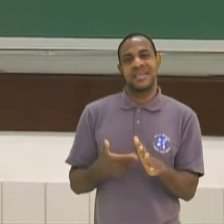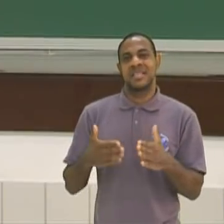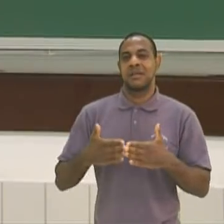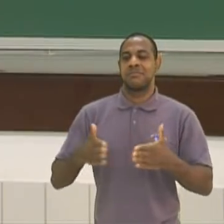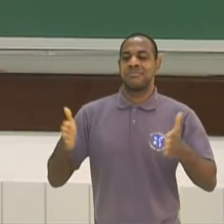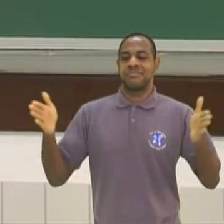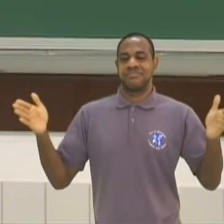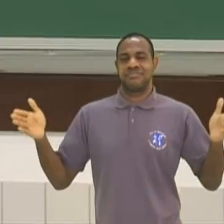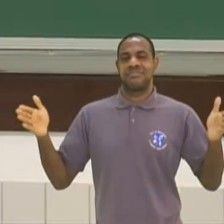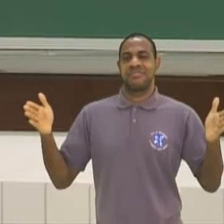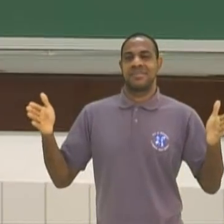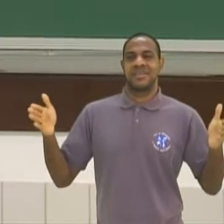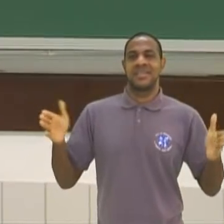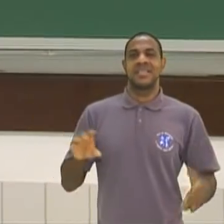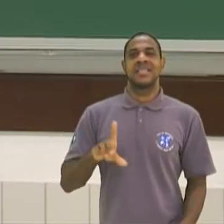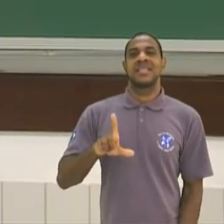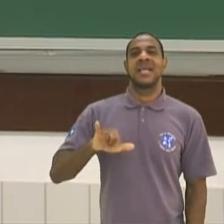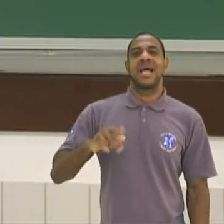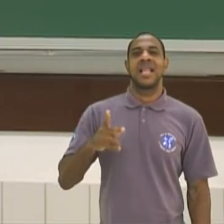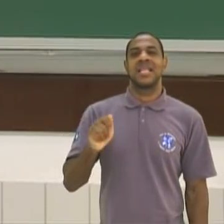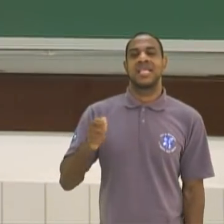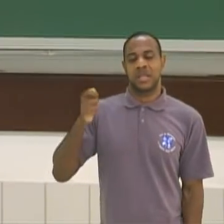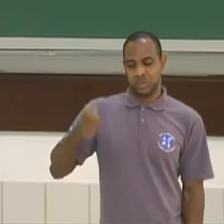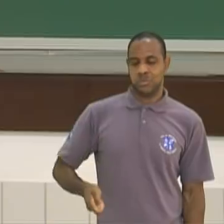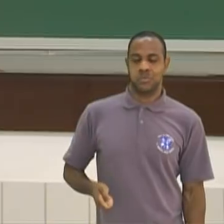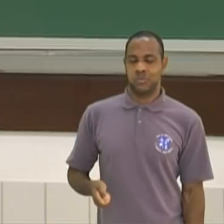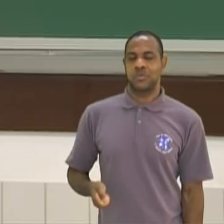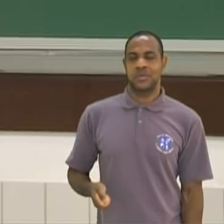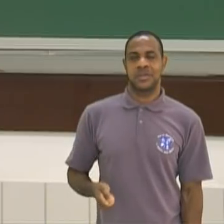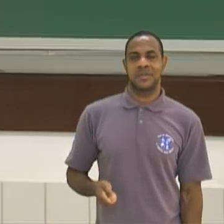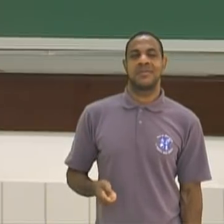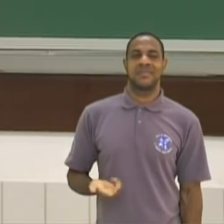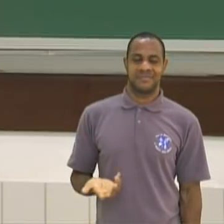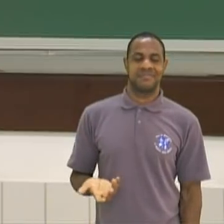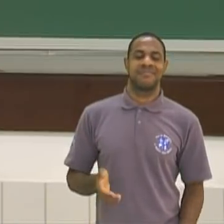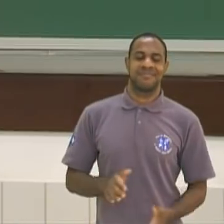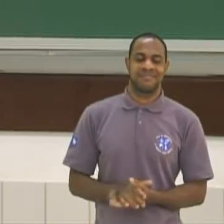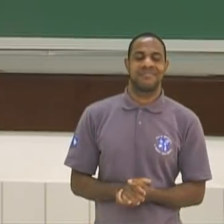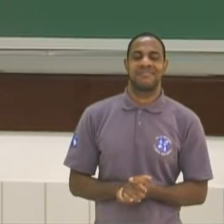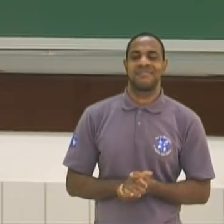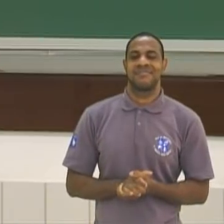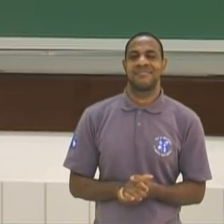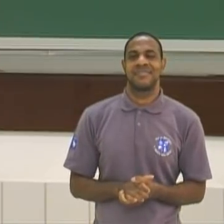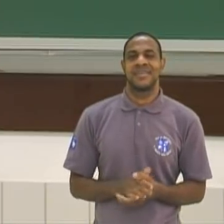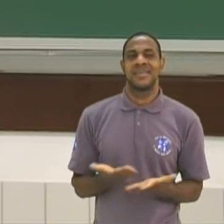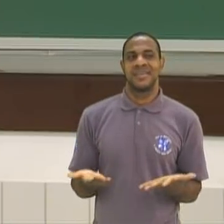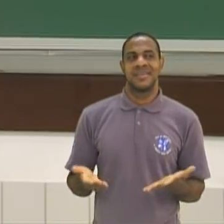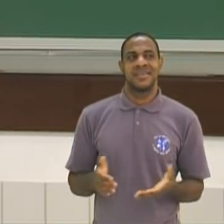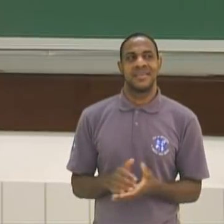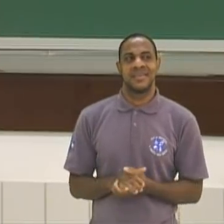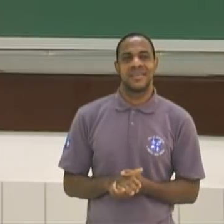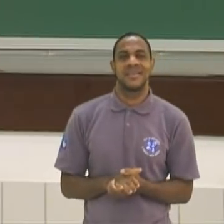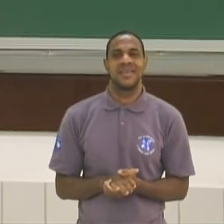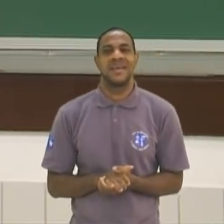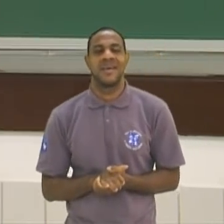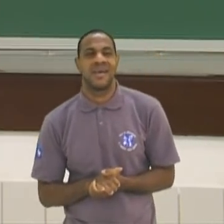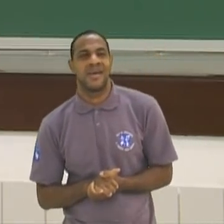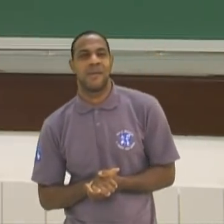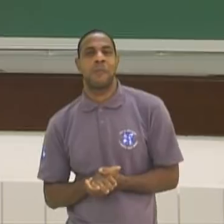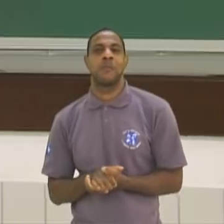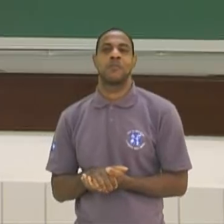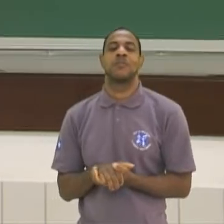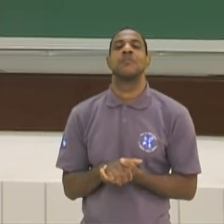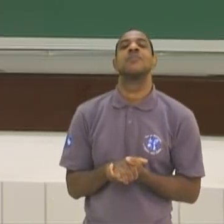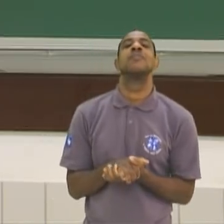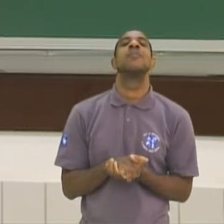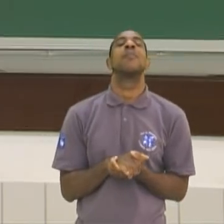linha dura militar que planejava levar o pânico à população para que a população aceitasse por mais tempo o governo